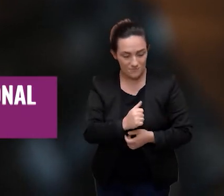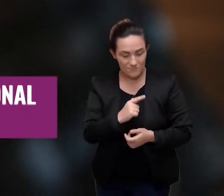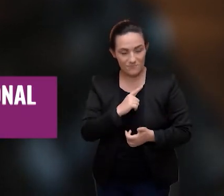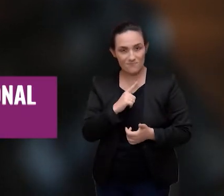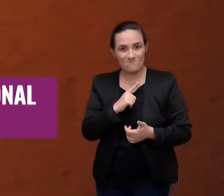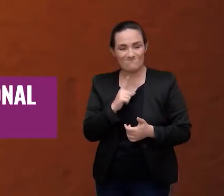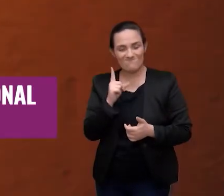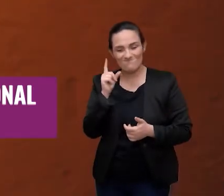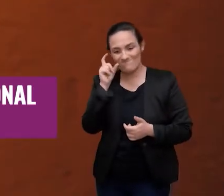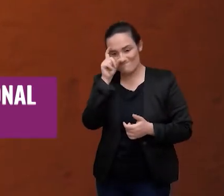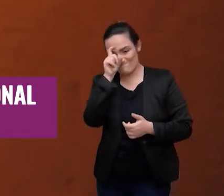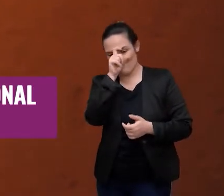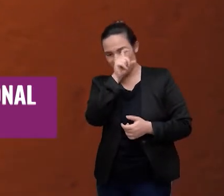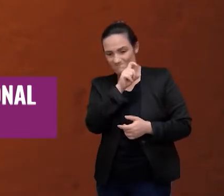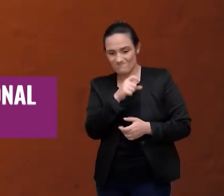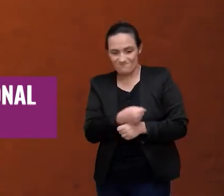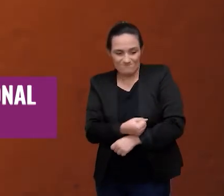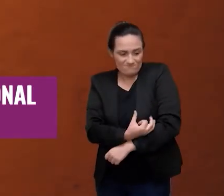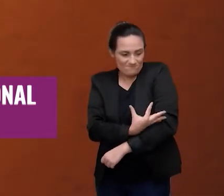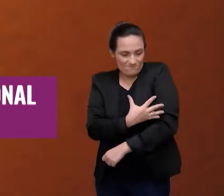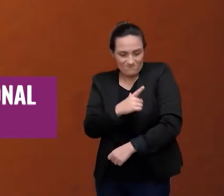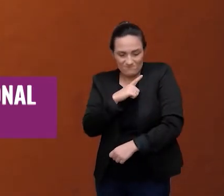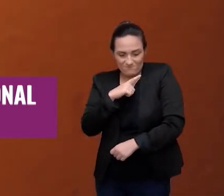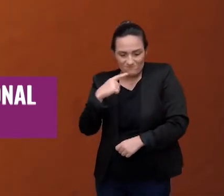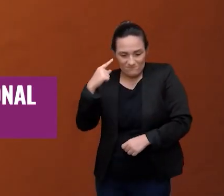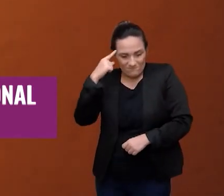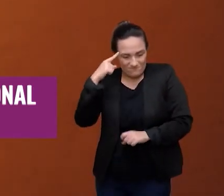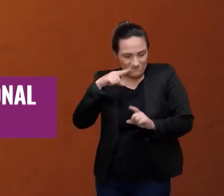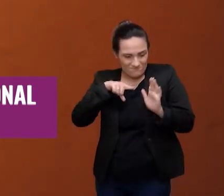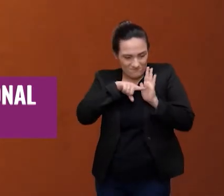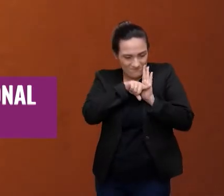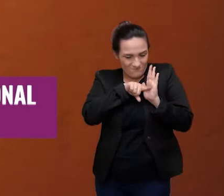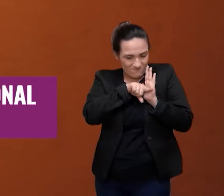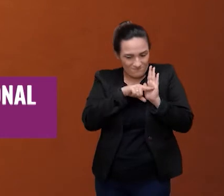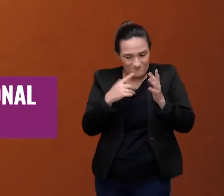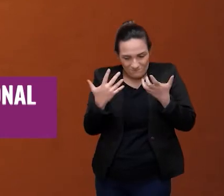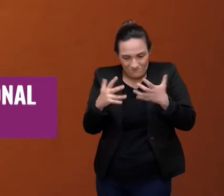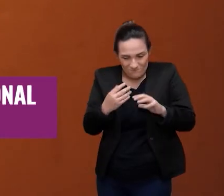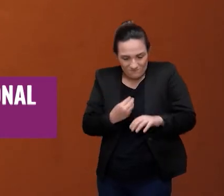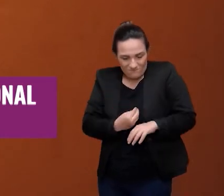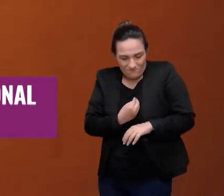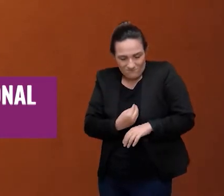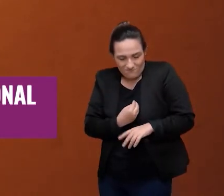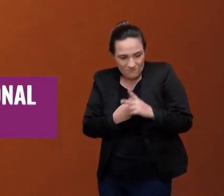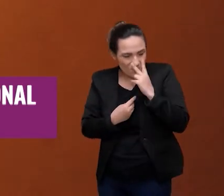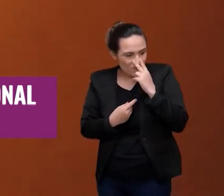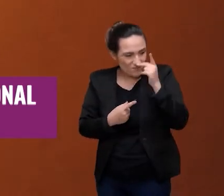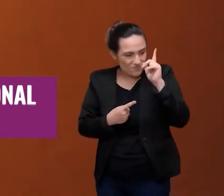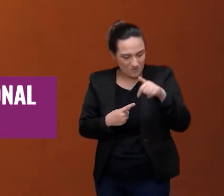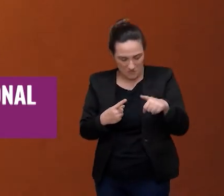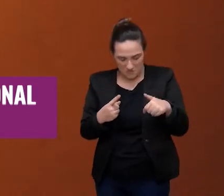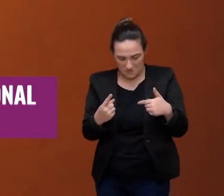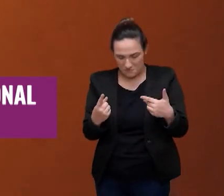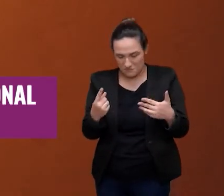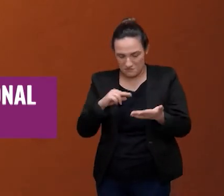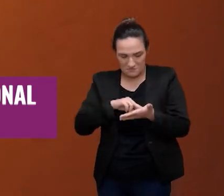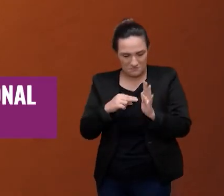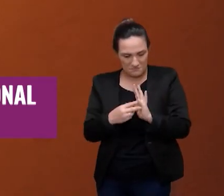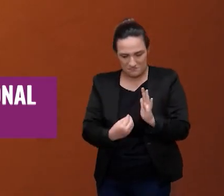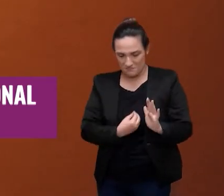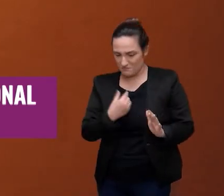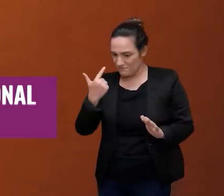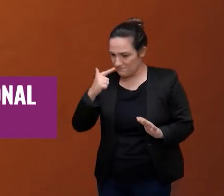perante a vida. Muitas vezes ele perdeu o sentido da vida, né? Ou ele está tão transtornado que ele não vê